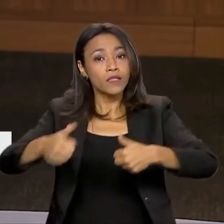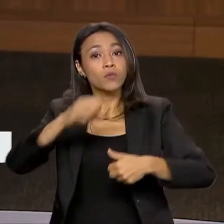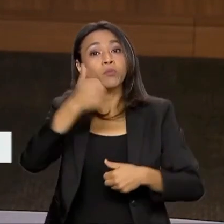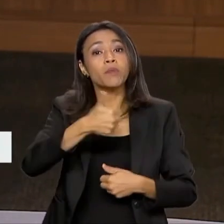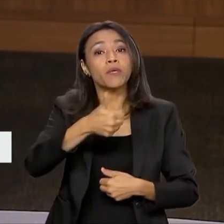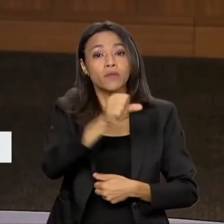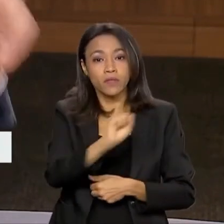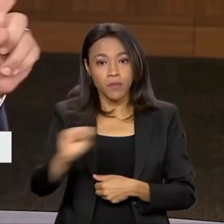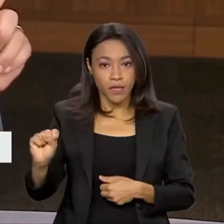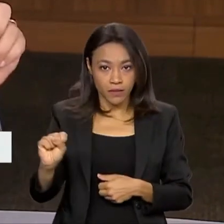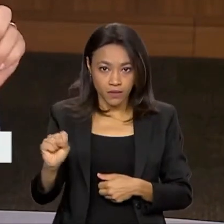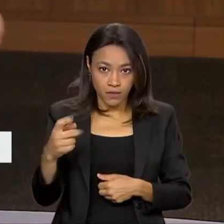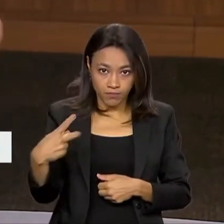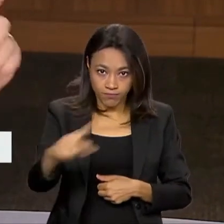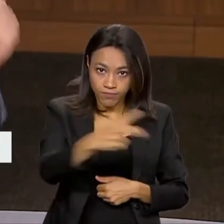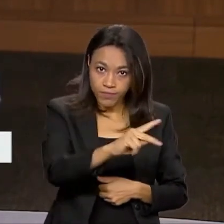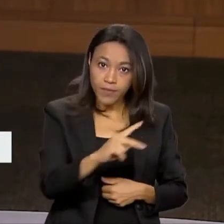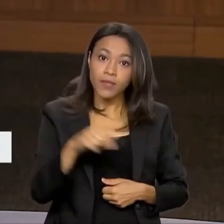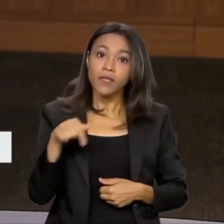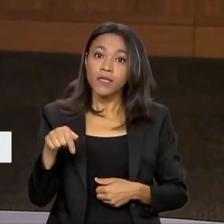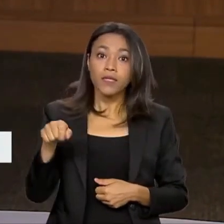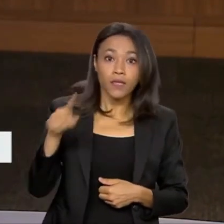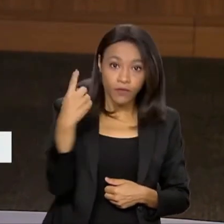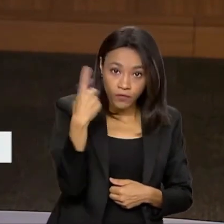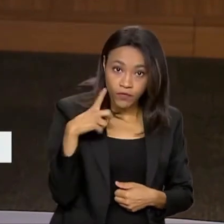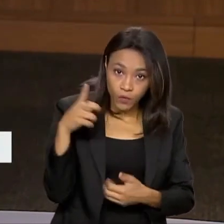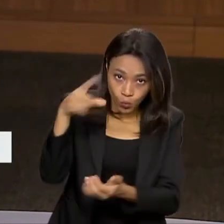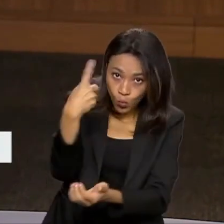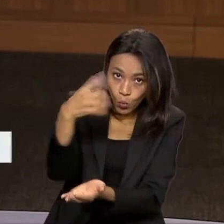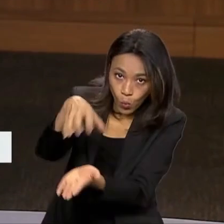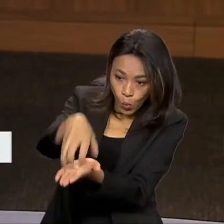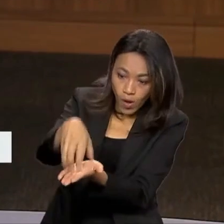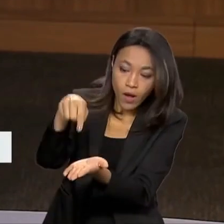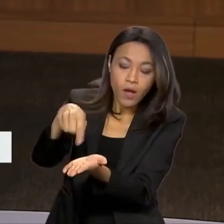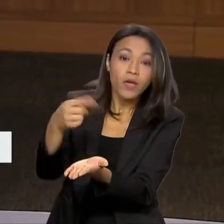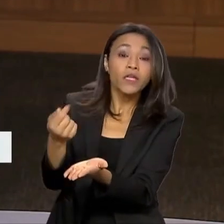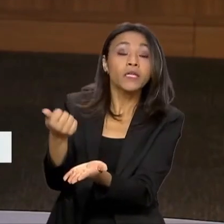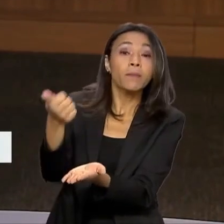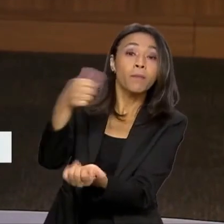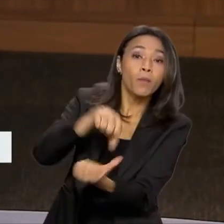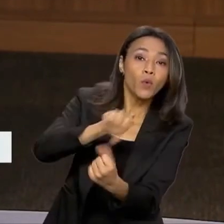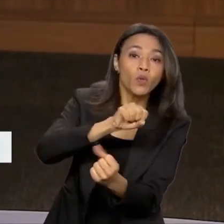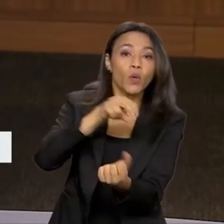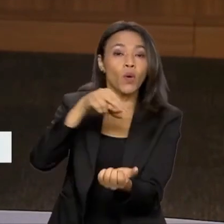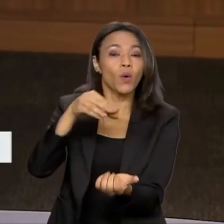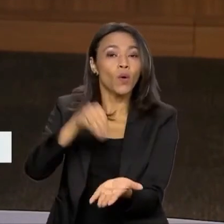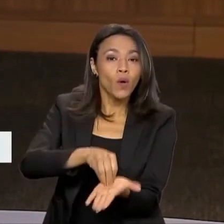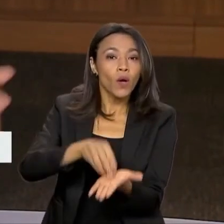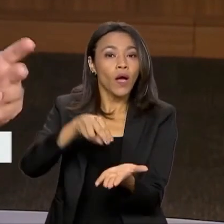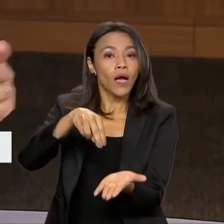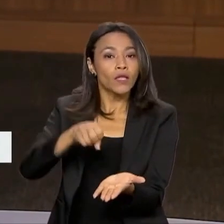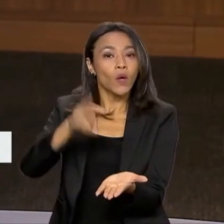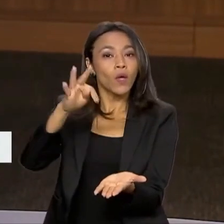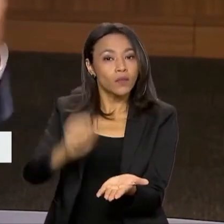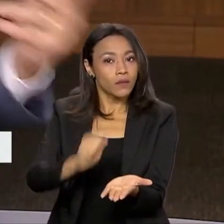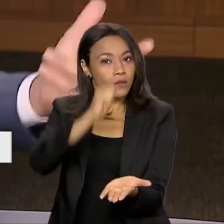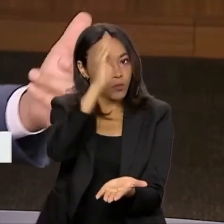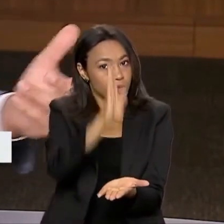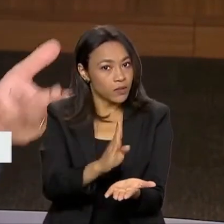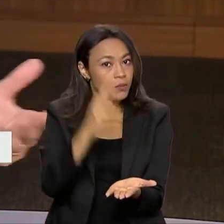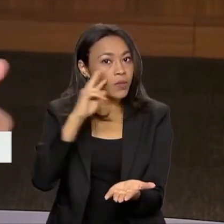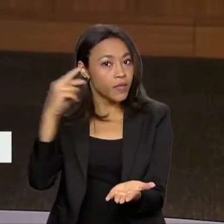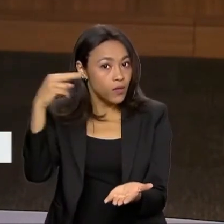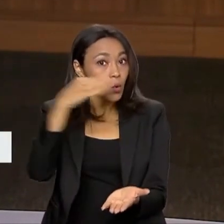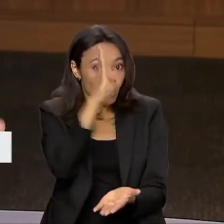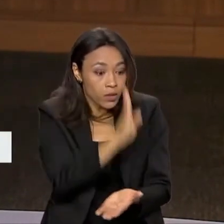semestre sendo que uma delas chegou a mudar a nota do Brasil aproximando o Brasil daquilo que é